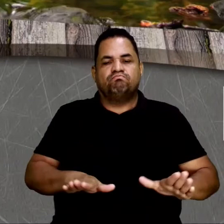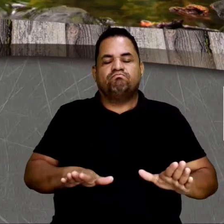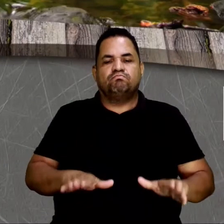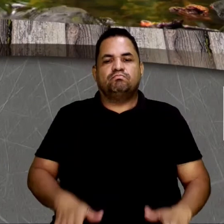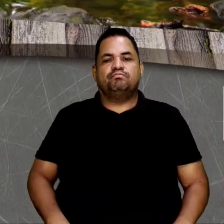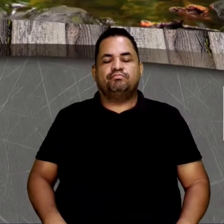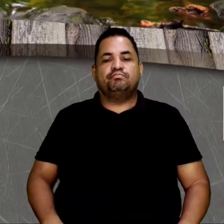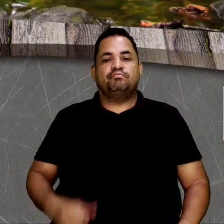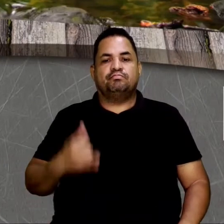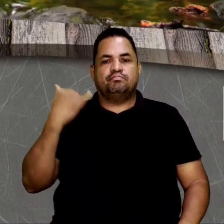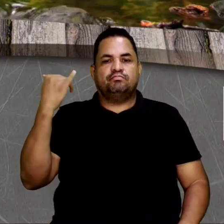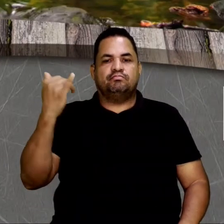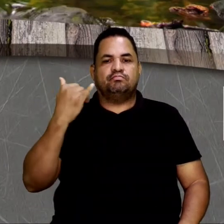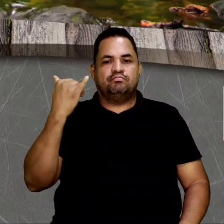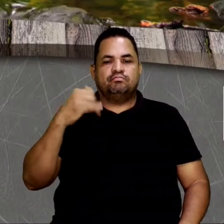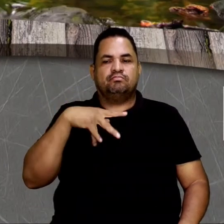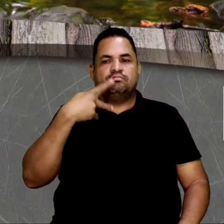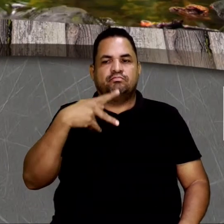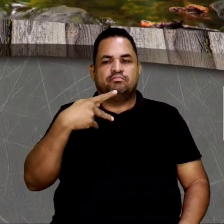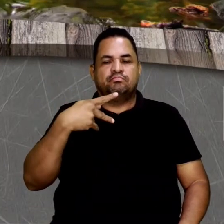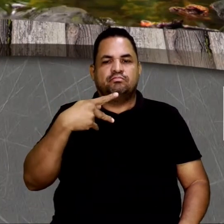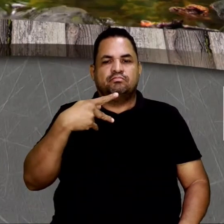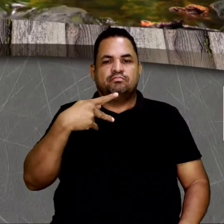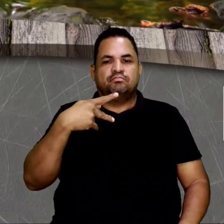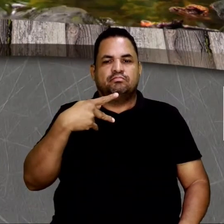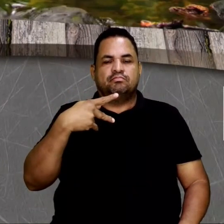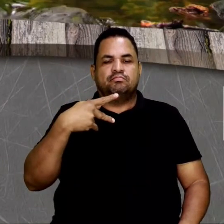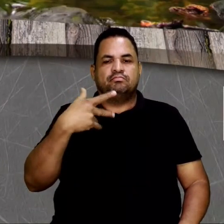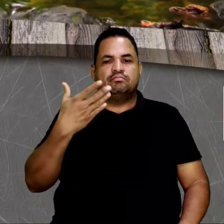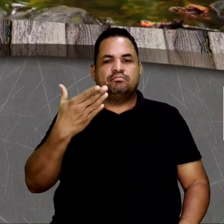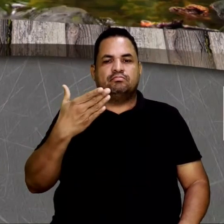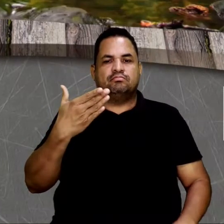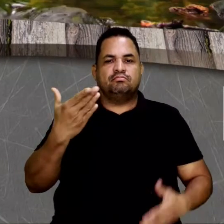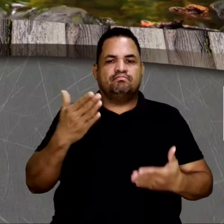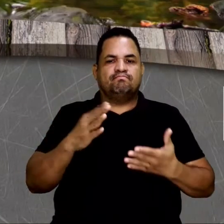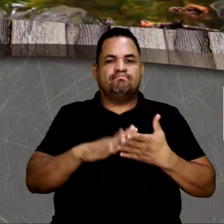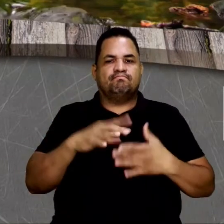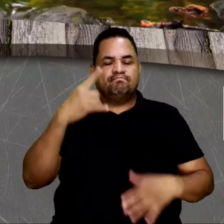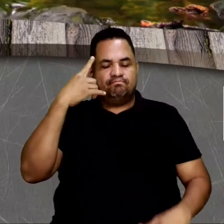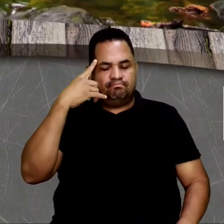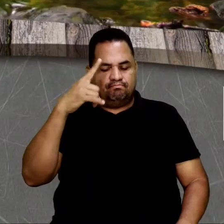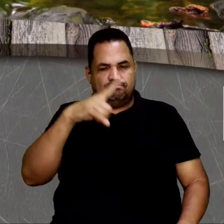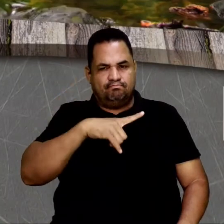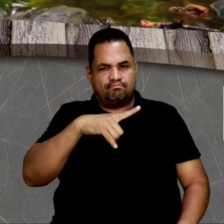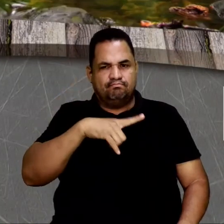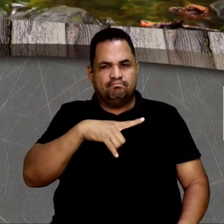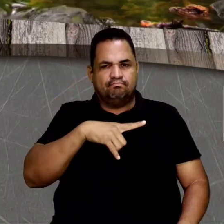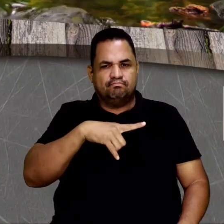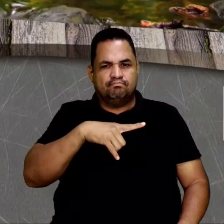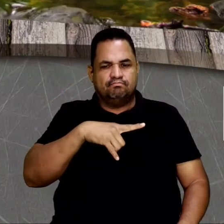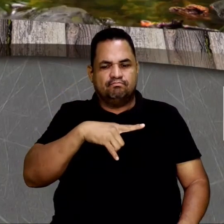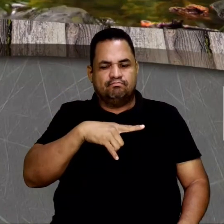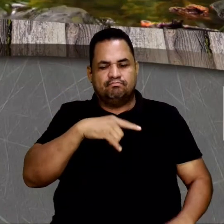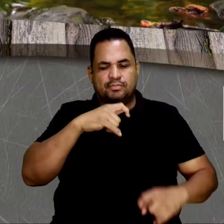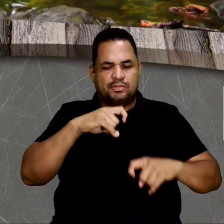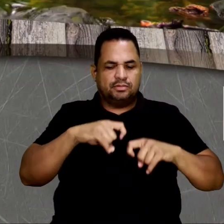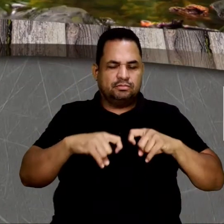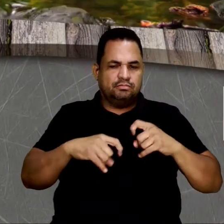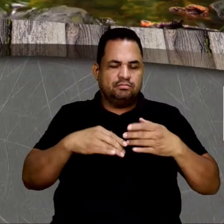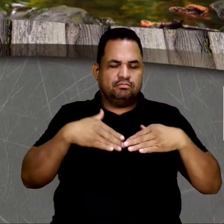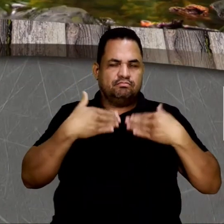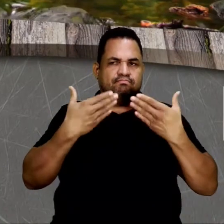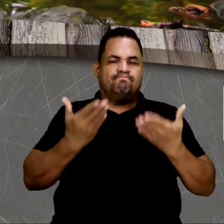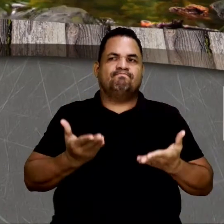importante. Quando eu falo que você, quando pensa em ter uma atividade sexual, ou quando